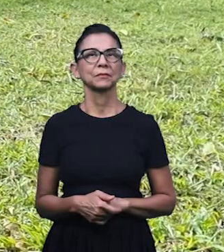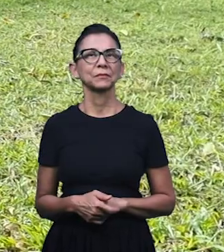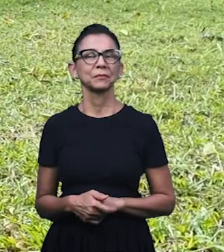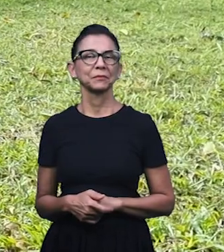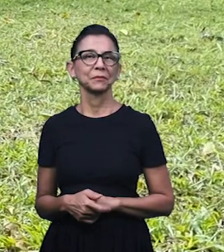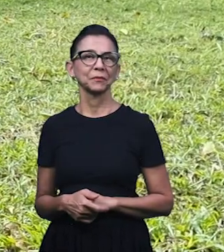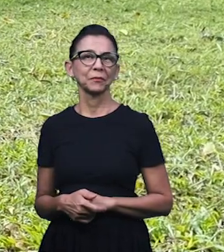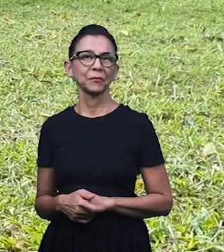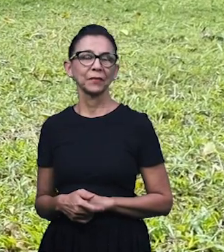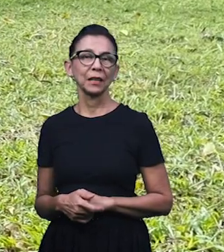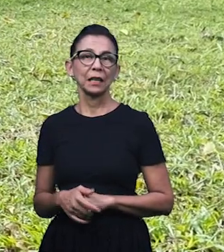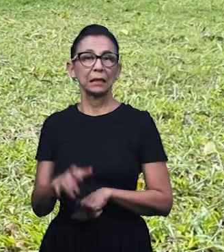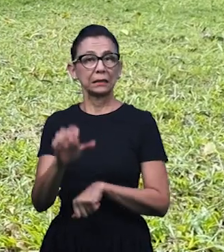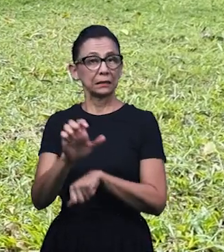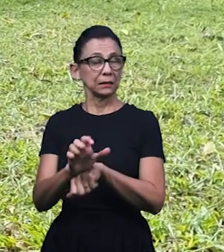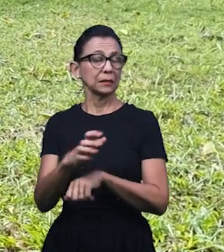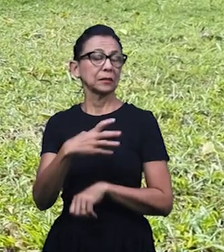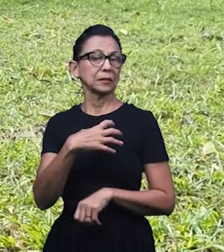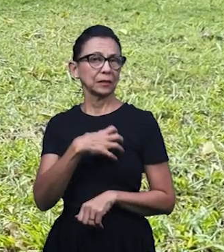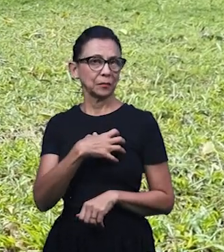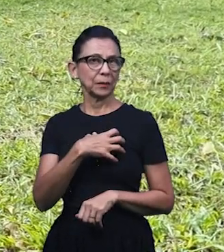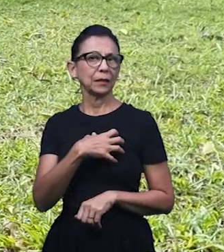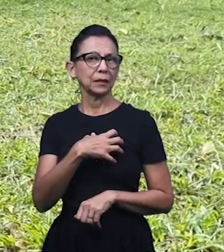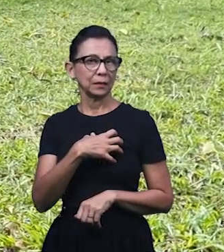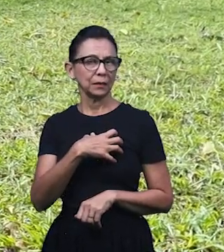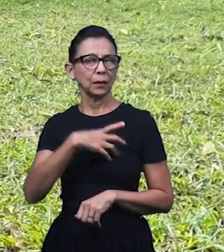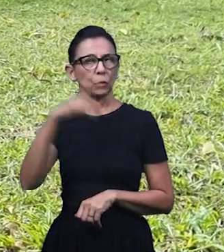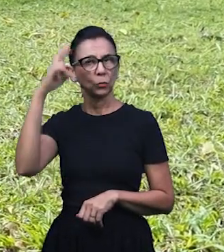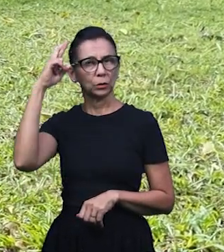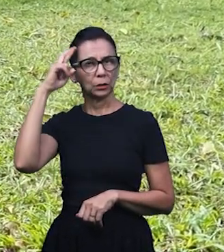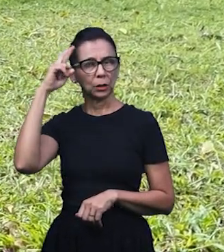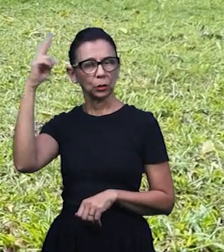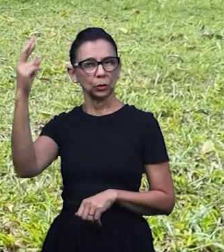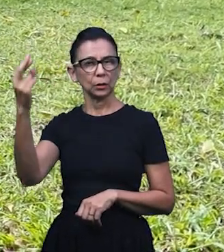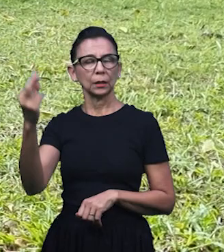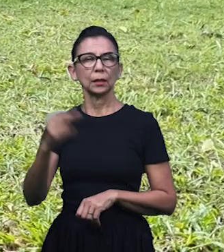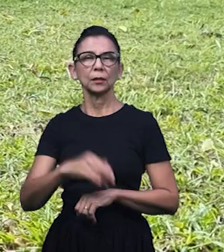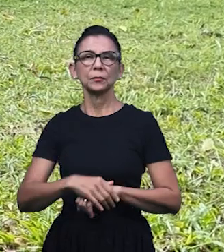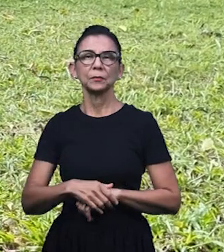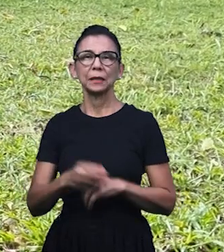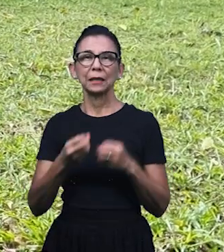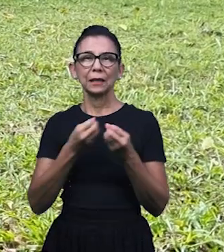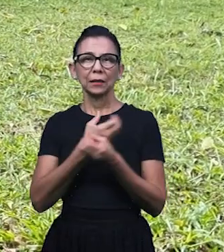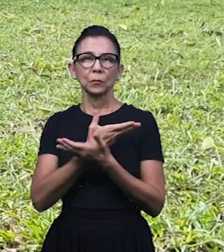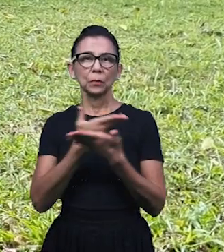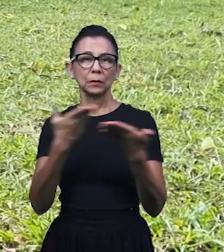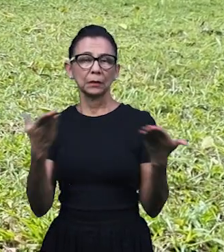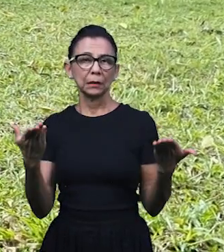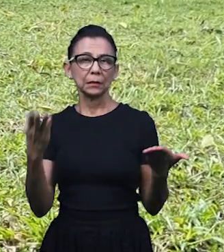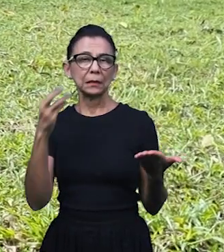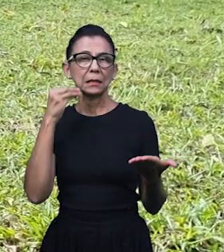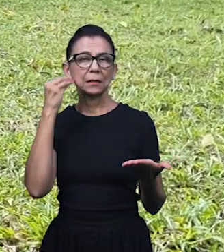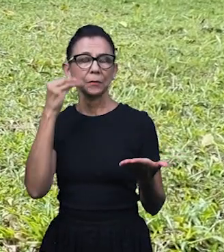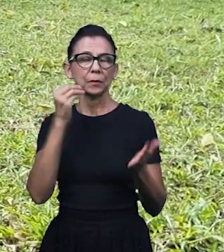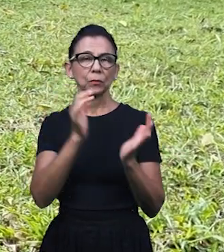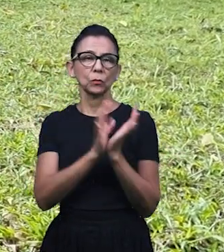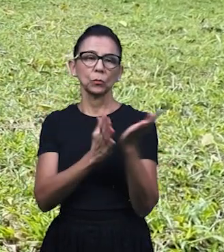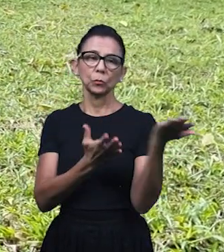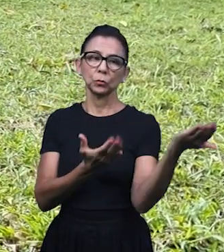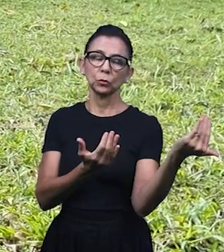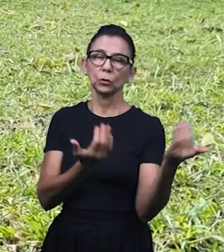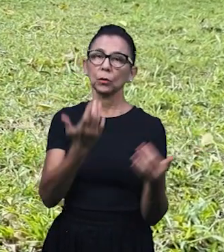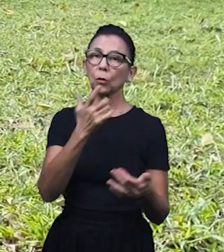E aqui no estado da Bahia, o Senhor também tem dado grandes experiências ao grupo de jovens, também outros irmãos que